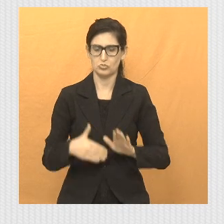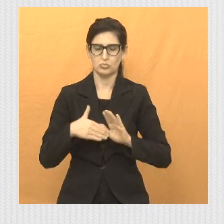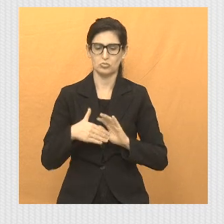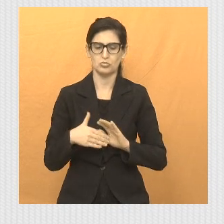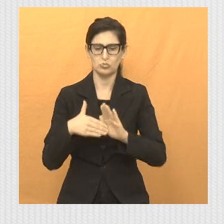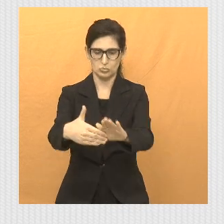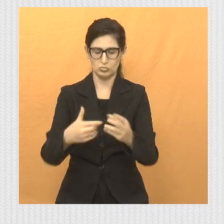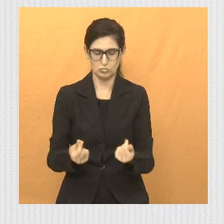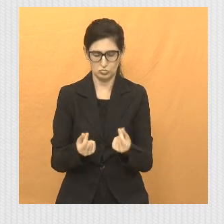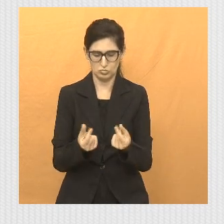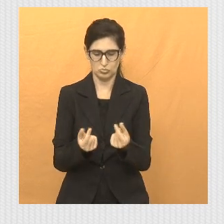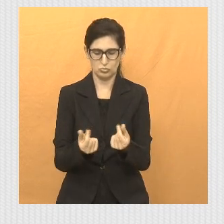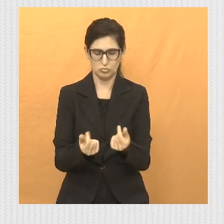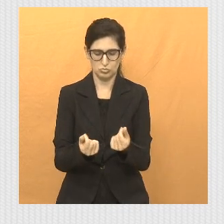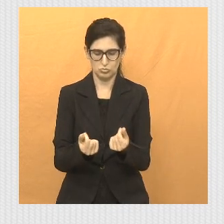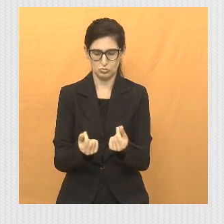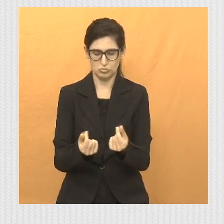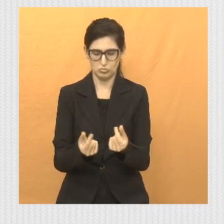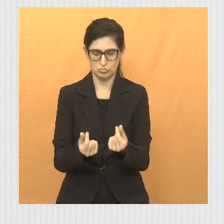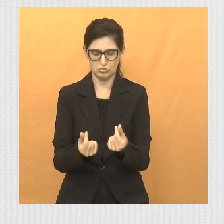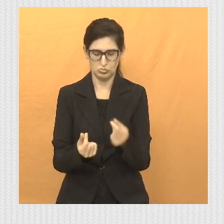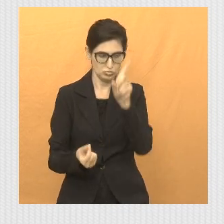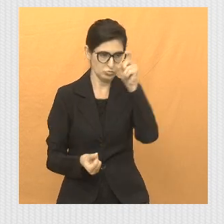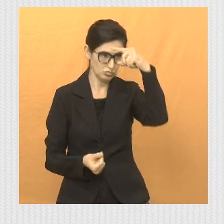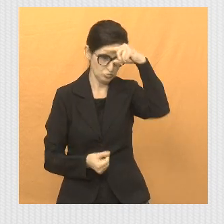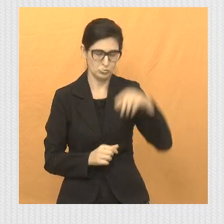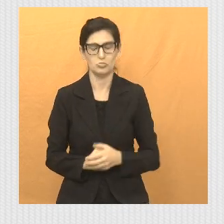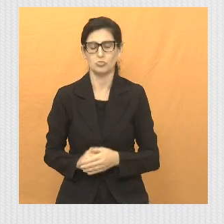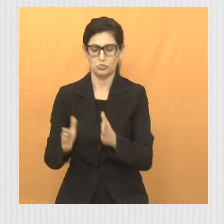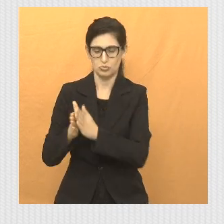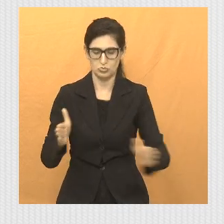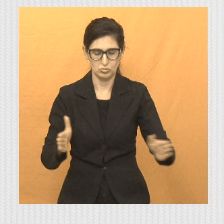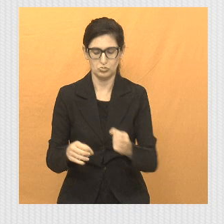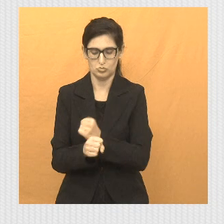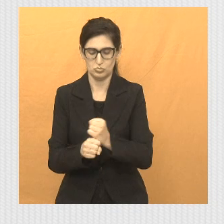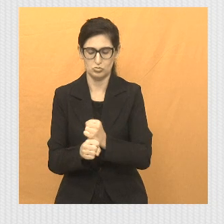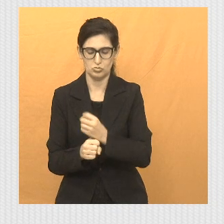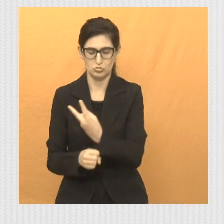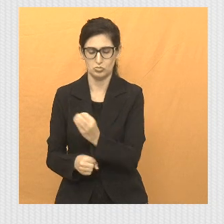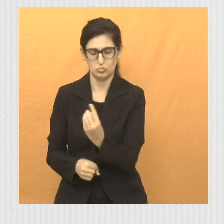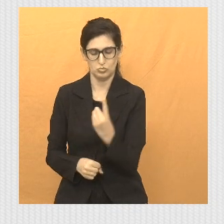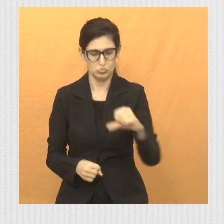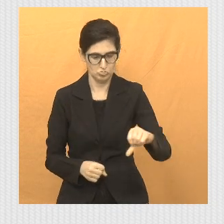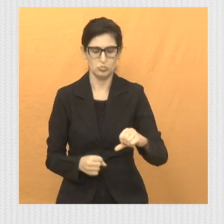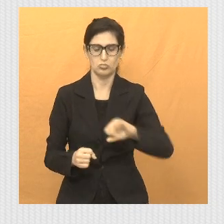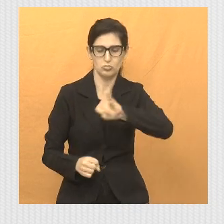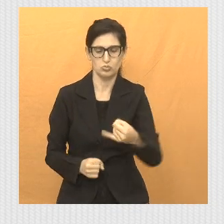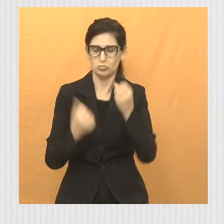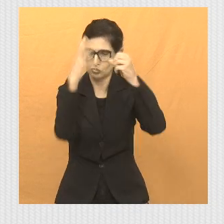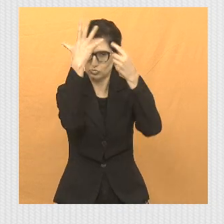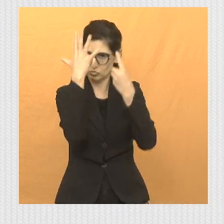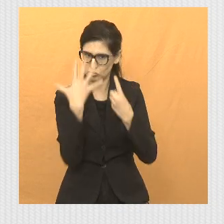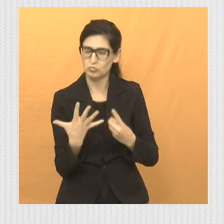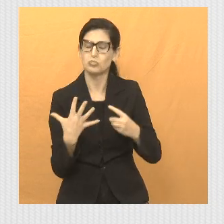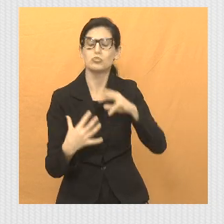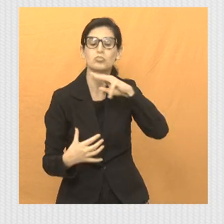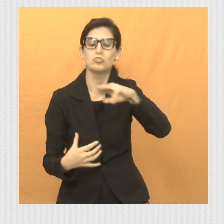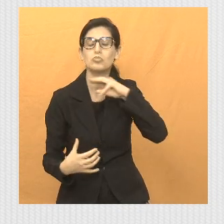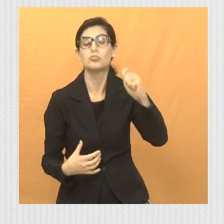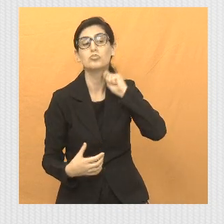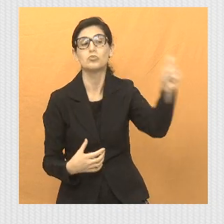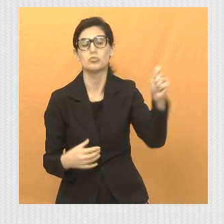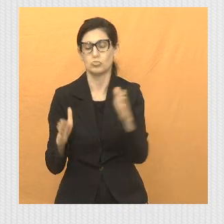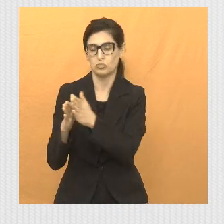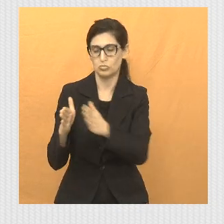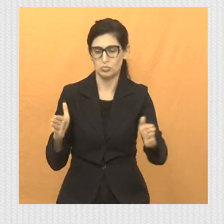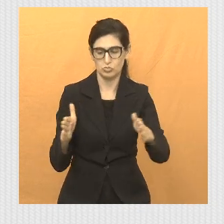Aplicação em saúde. No primeiro quadrimestre de 2019, aplicamos despesas